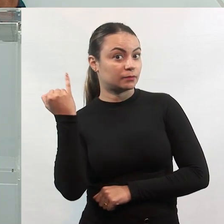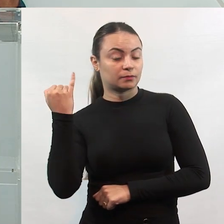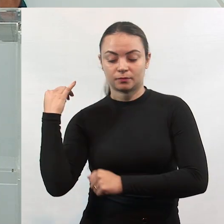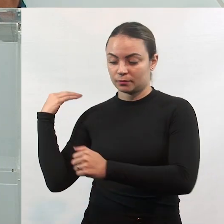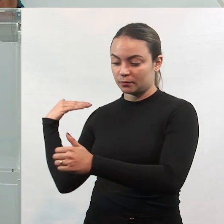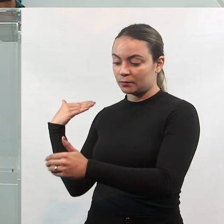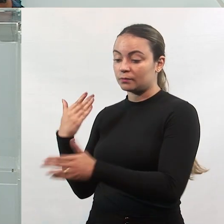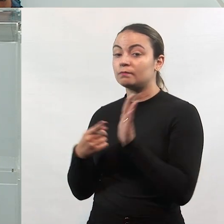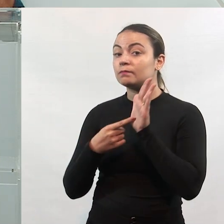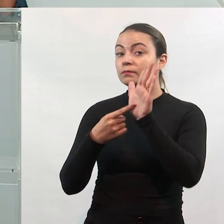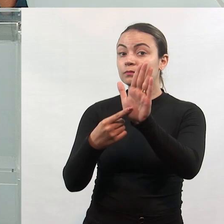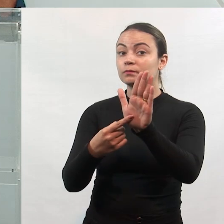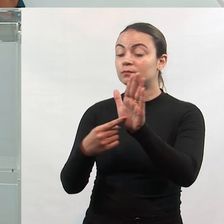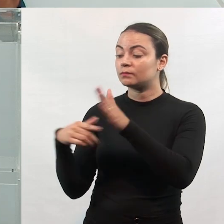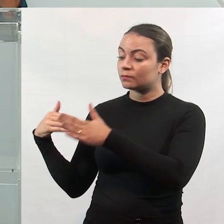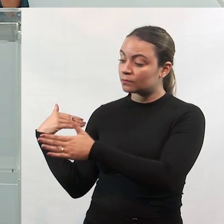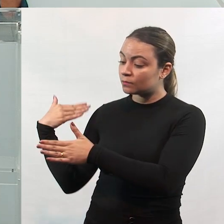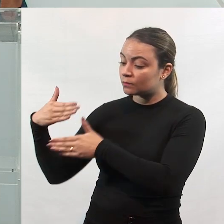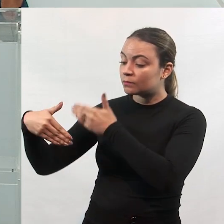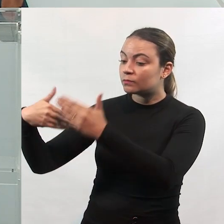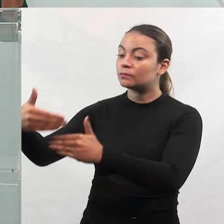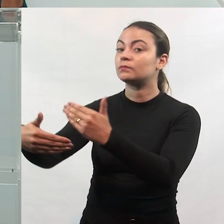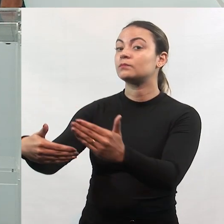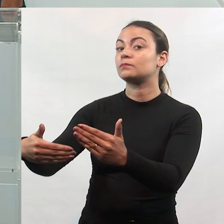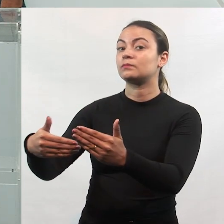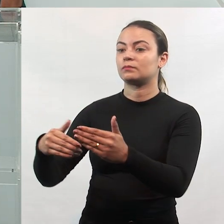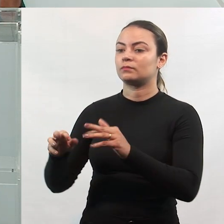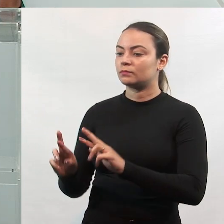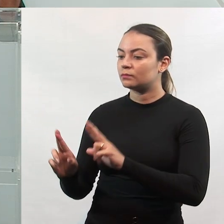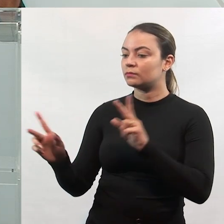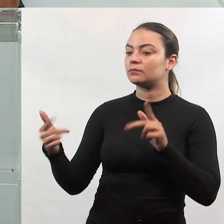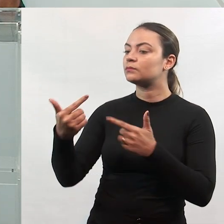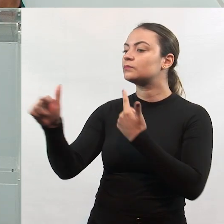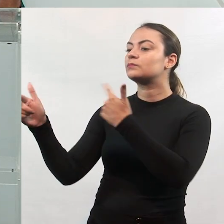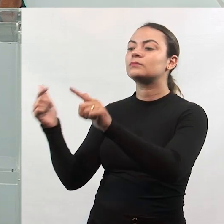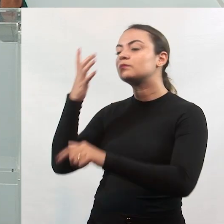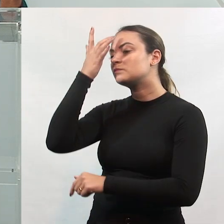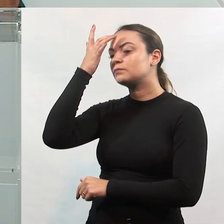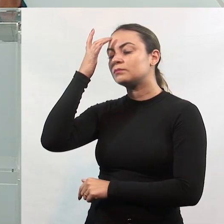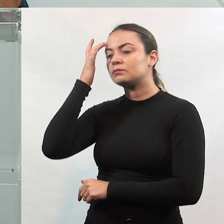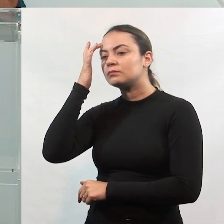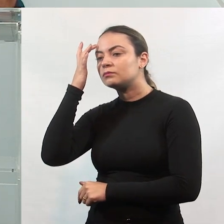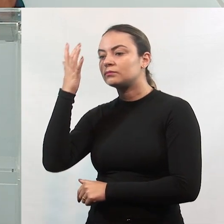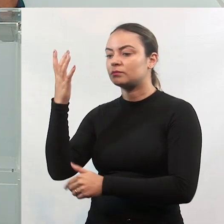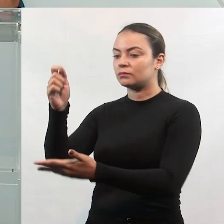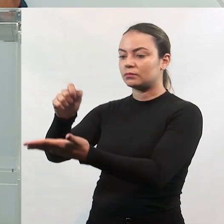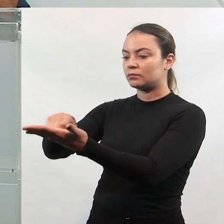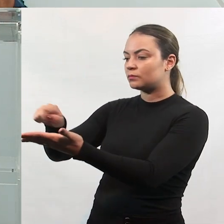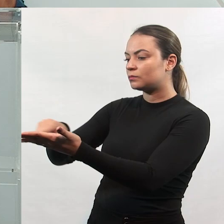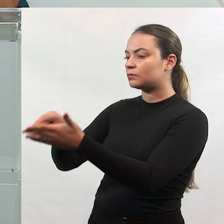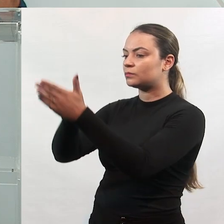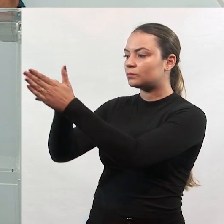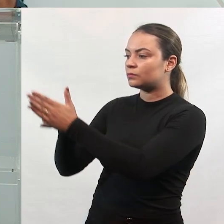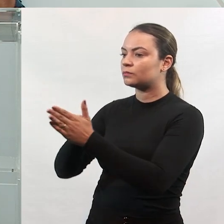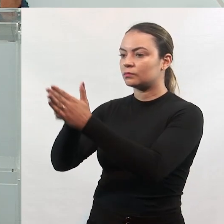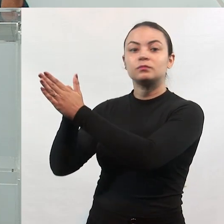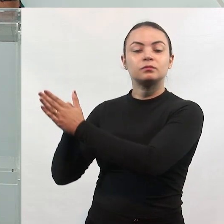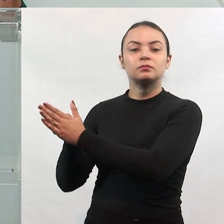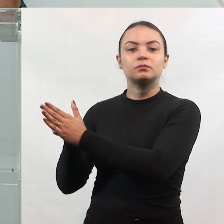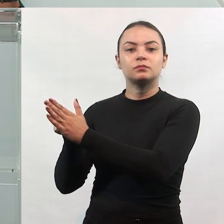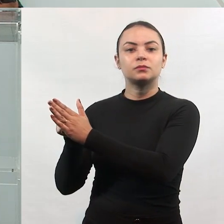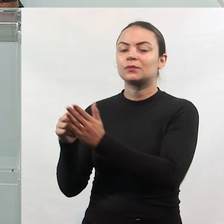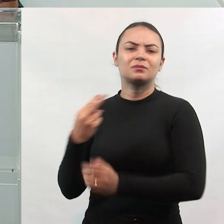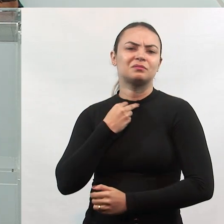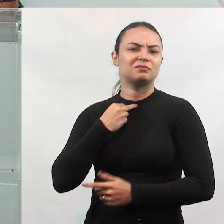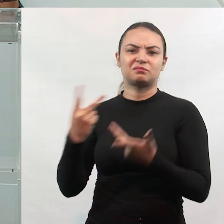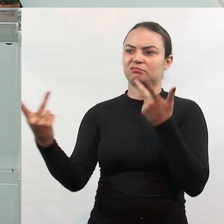existe um esclarecimento sobre aquele problema e aquela parte do todo que você está querendo fazer, a tua pesquisa ela perde sentido, ela não teria uma justificativa